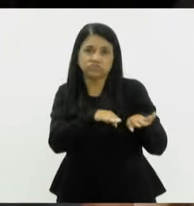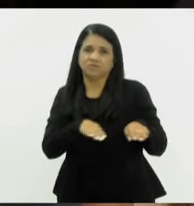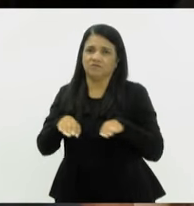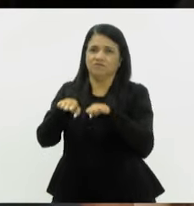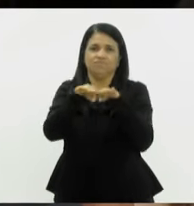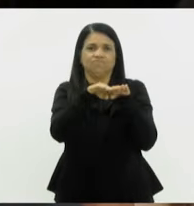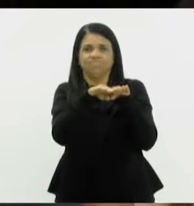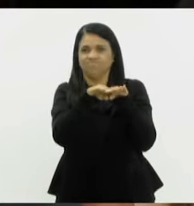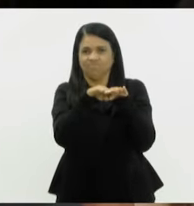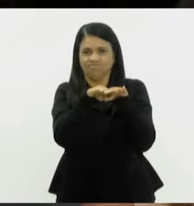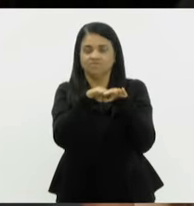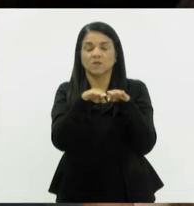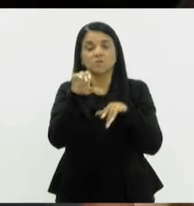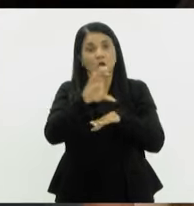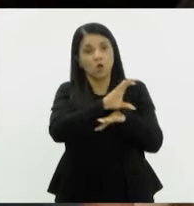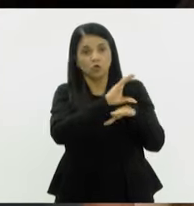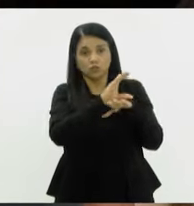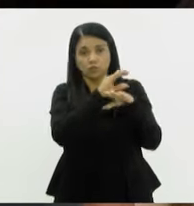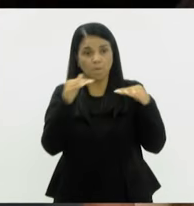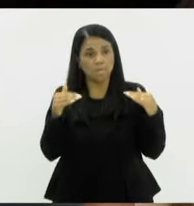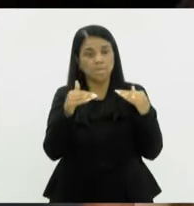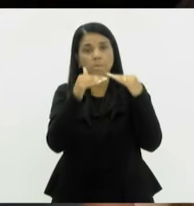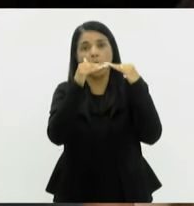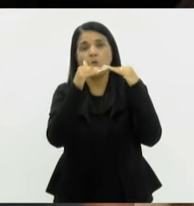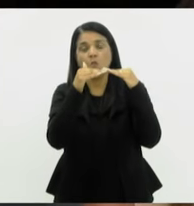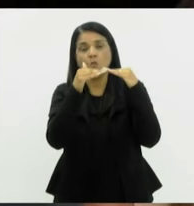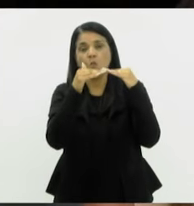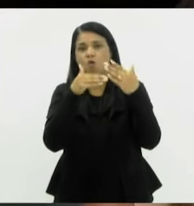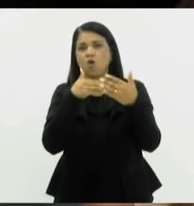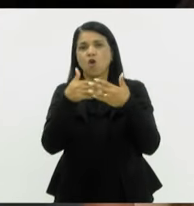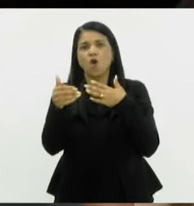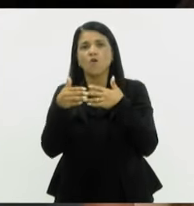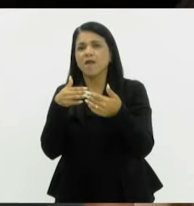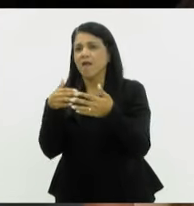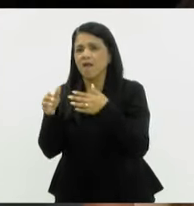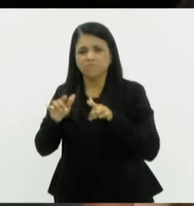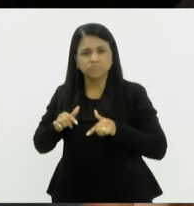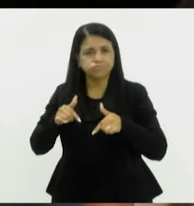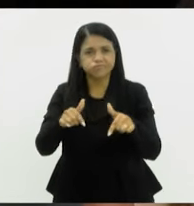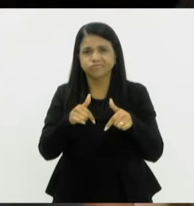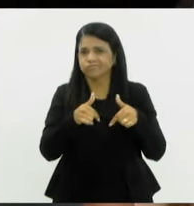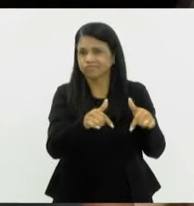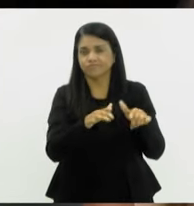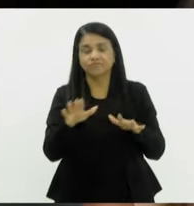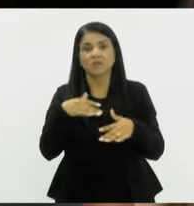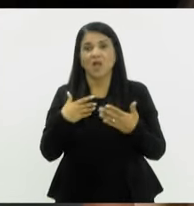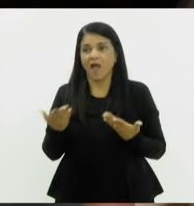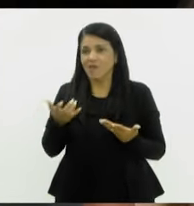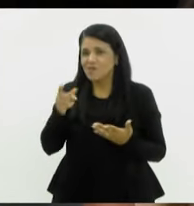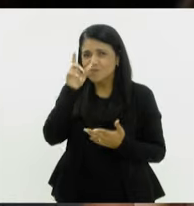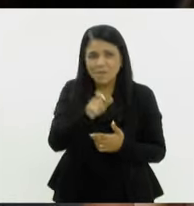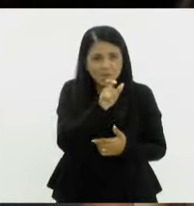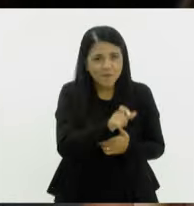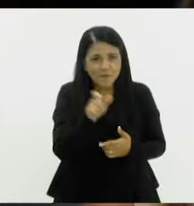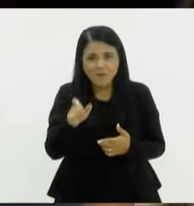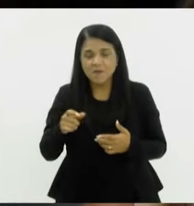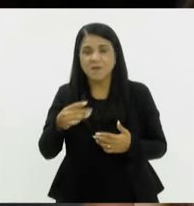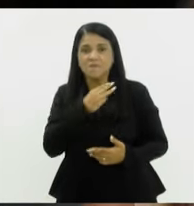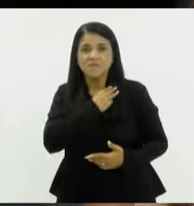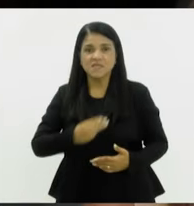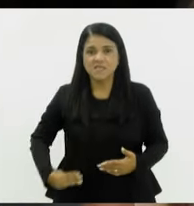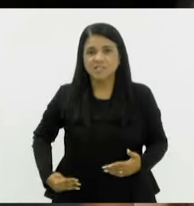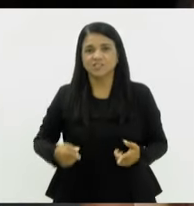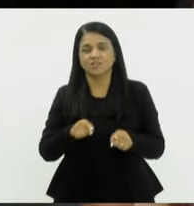constituição perante o país e perante qualquer função aqui eu tô vendo ministras comandantes da Defensoria